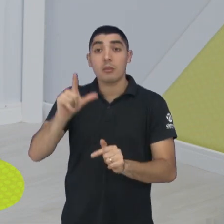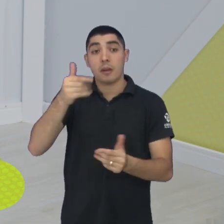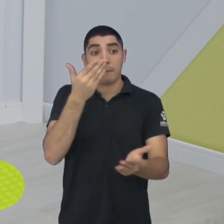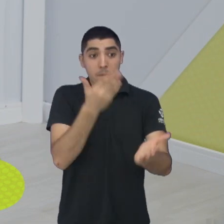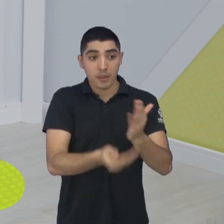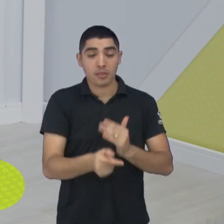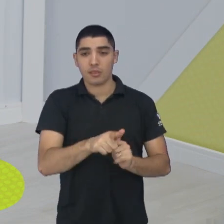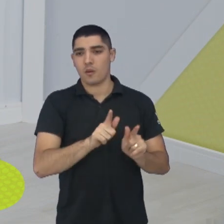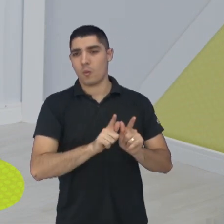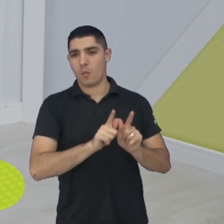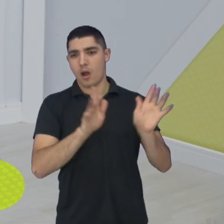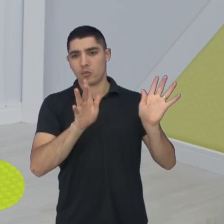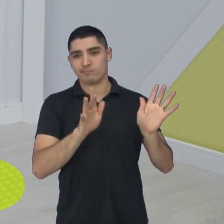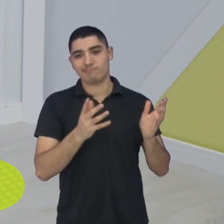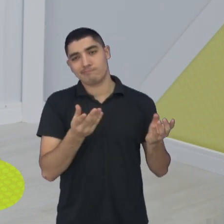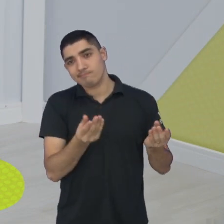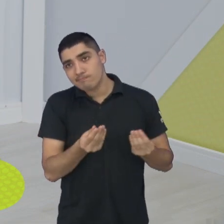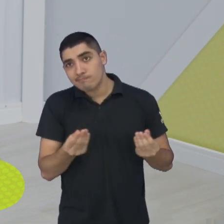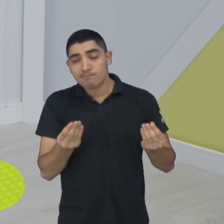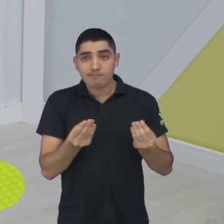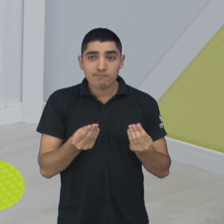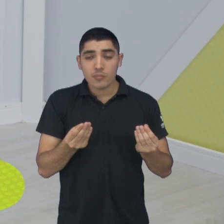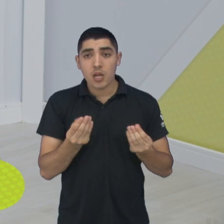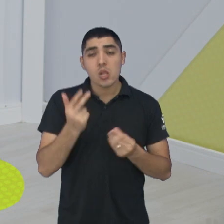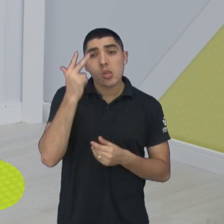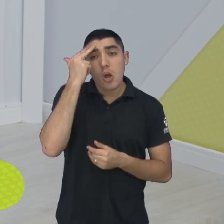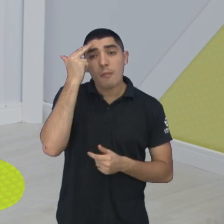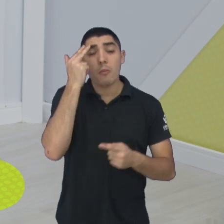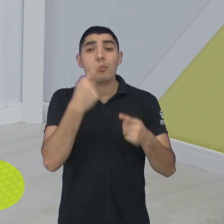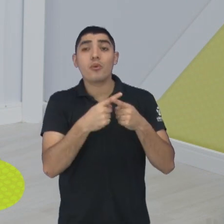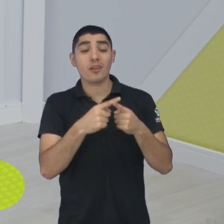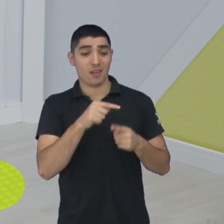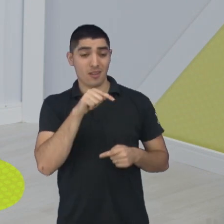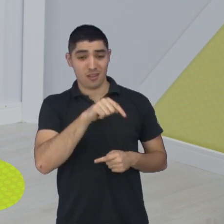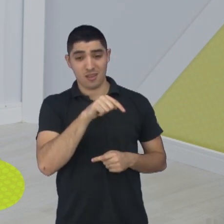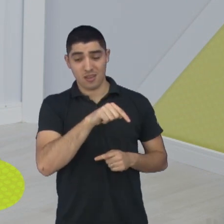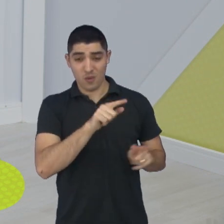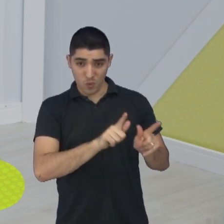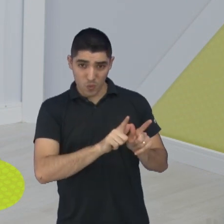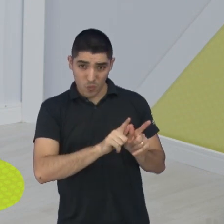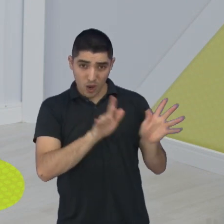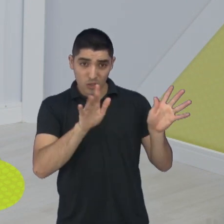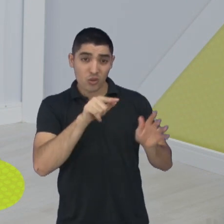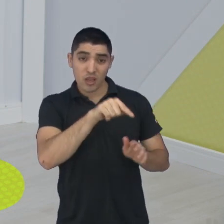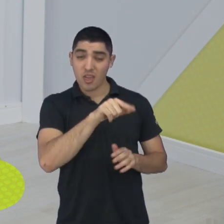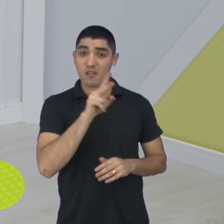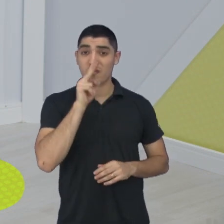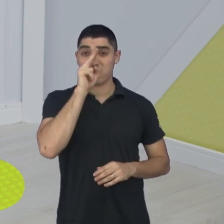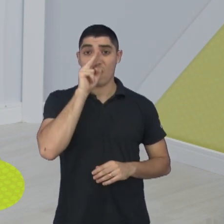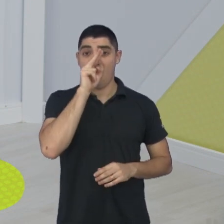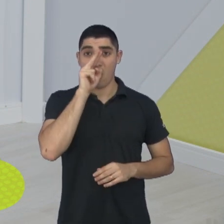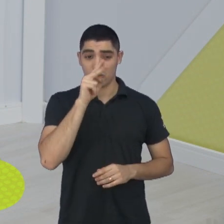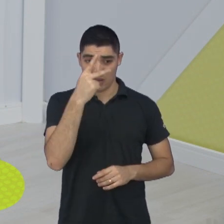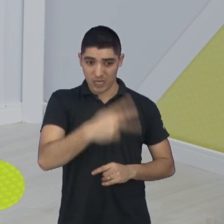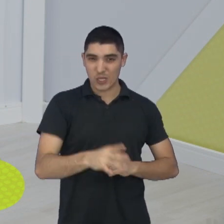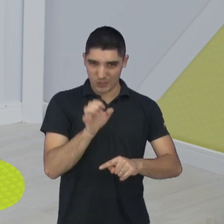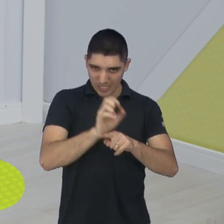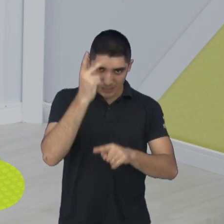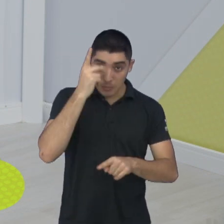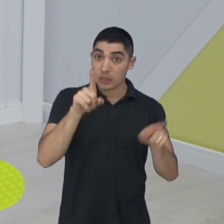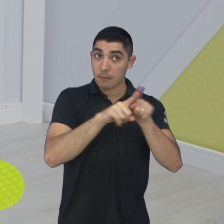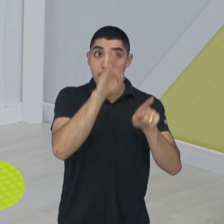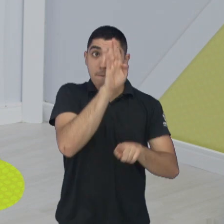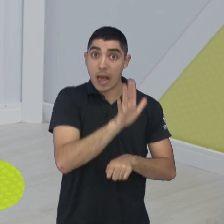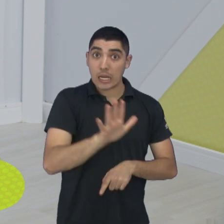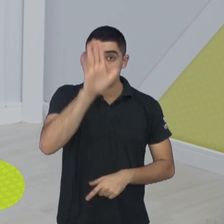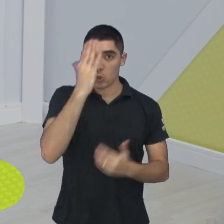é absolutamente normal, porque o Guarulhos é uma grande equipe aqui do estado de São Paulo e uma grande equipe do cenário brasileiro do voleibol.